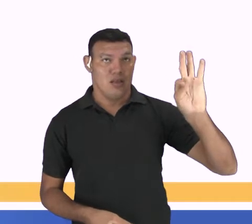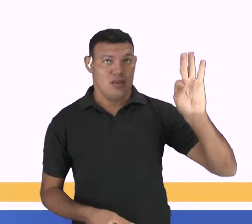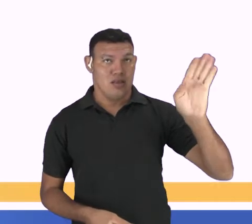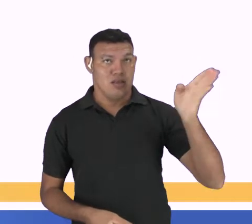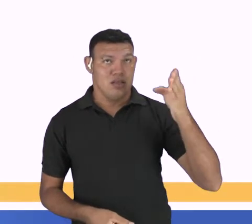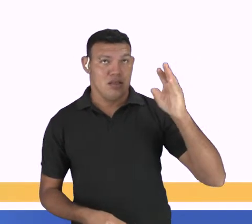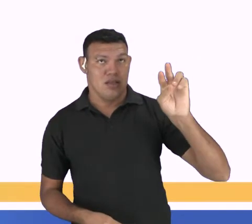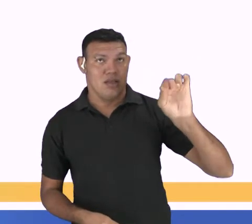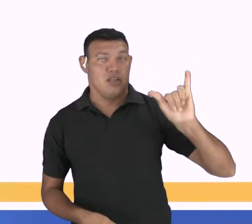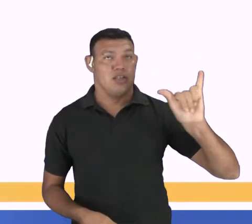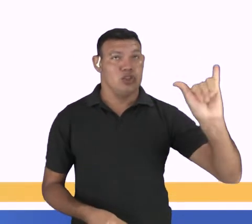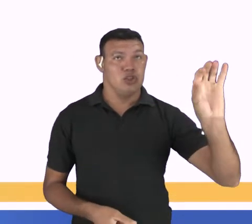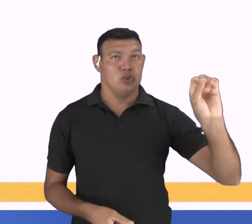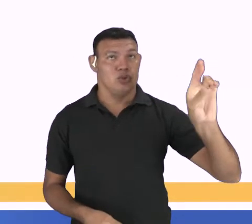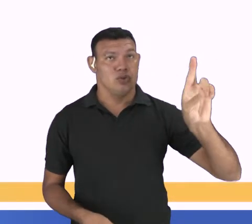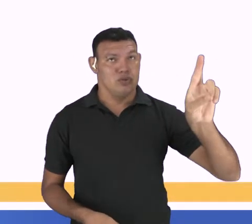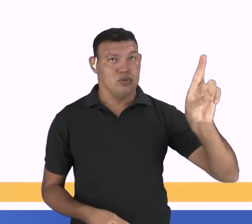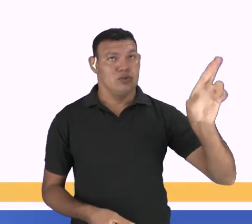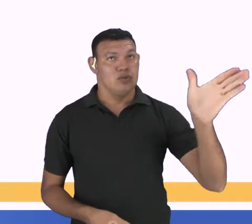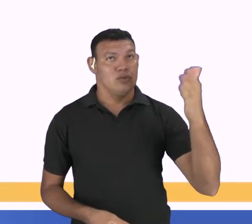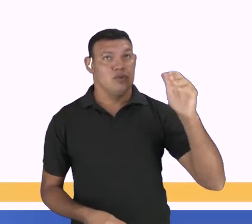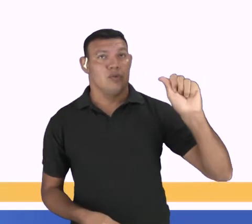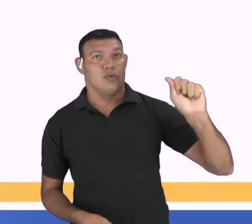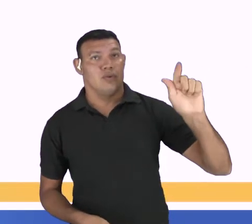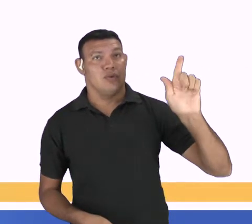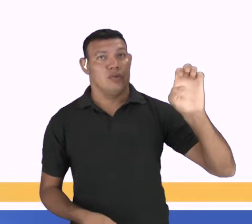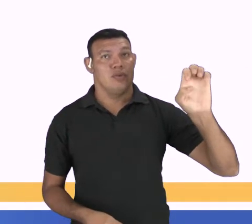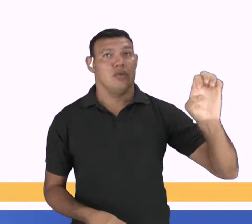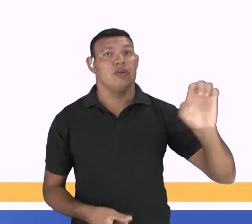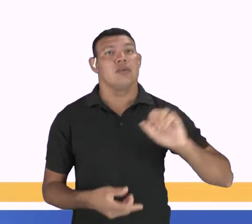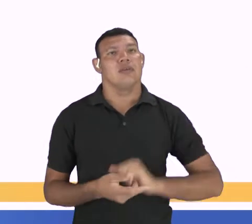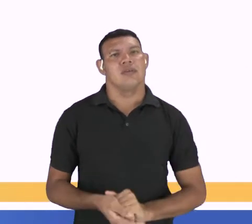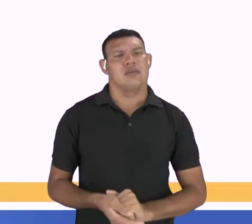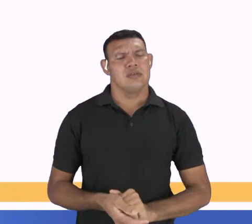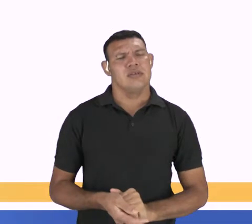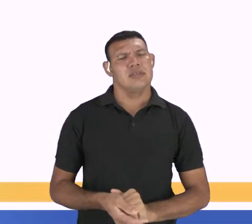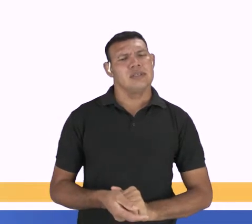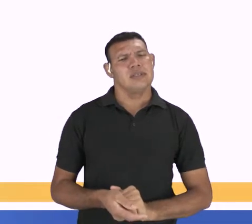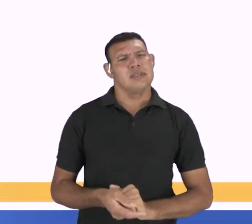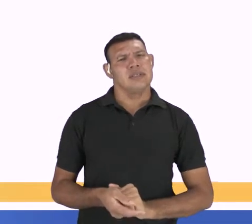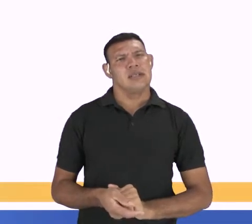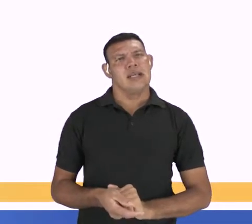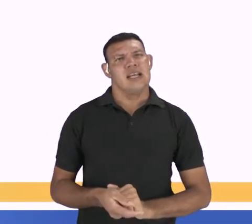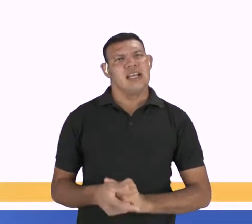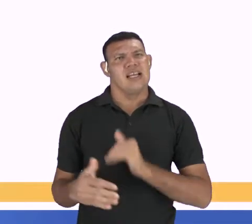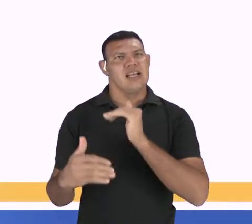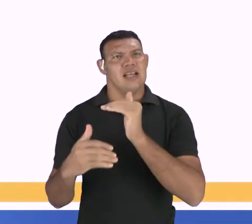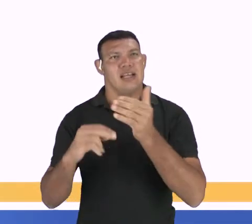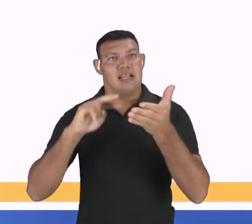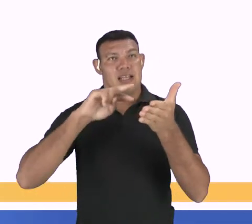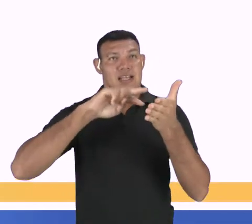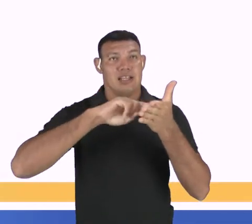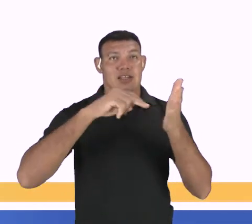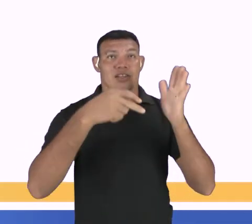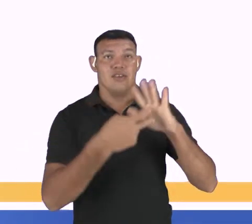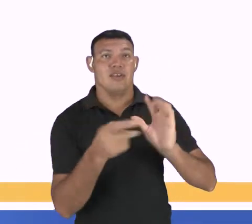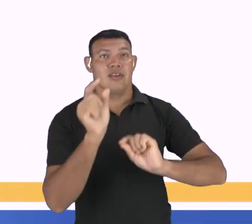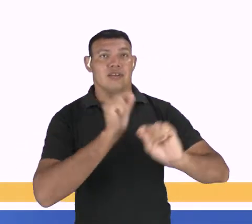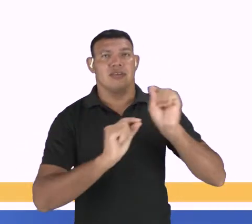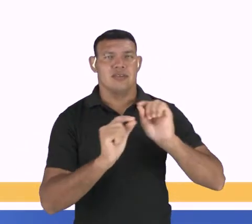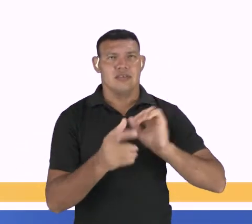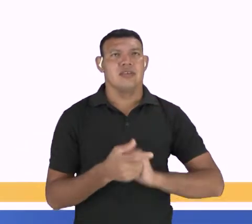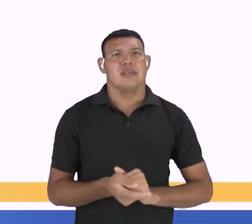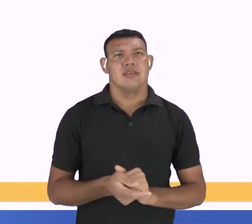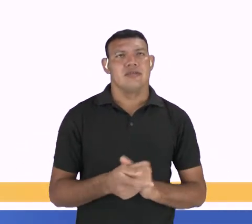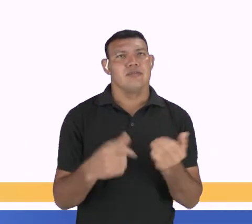é atuar, né? A sua idade. Mas o significado real seria cresce, amadurece, vira gente, vira homem. É a expressão que a gente costuma